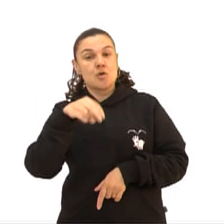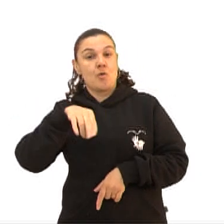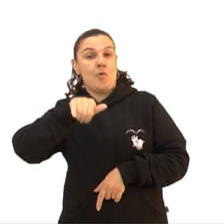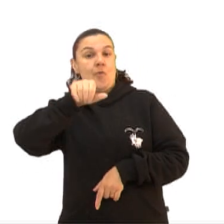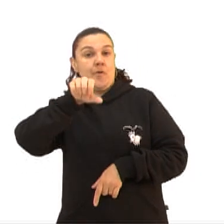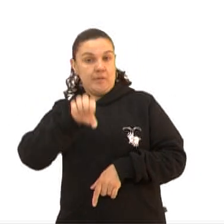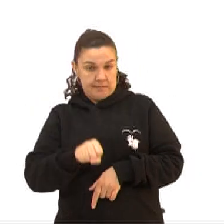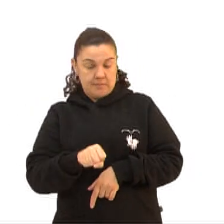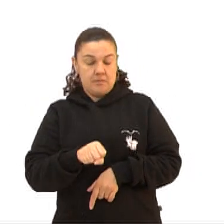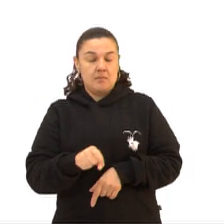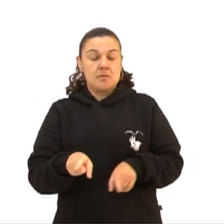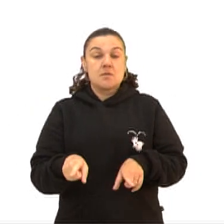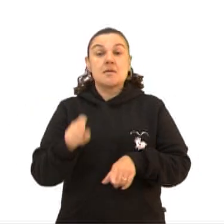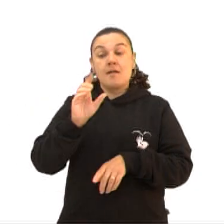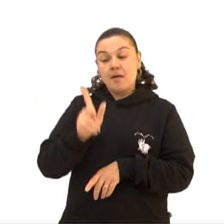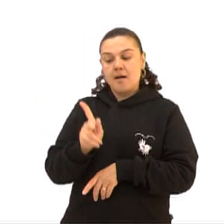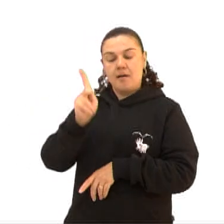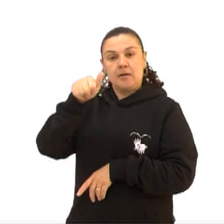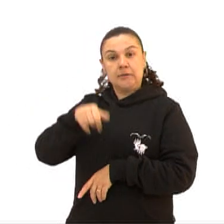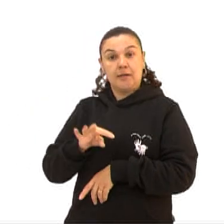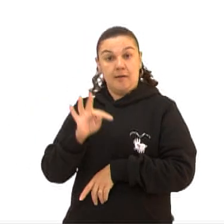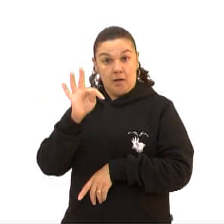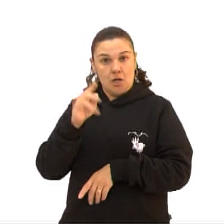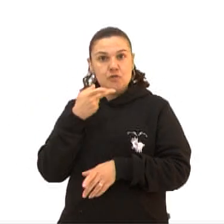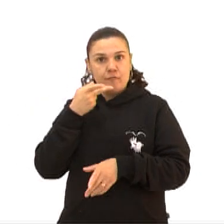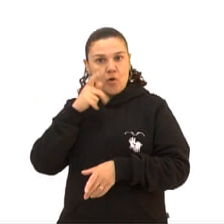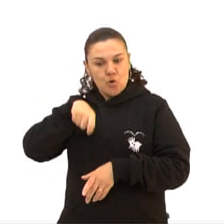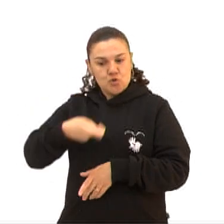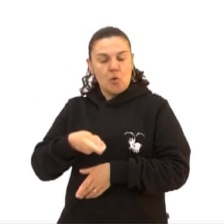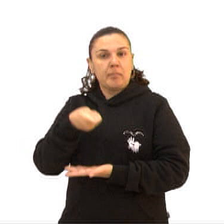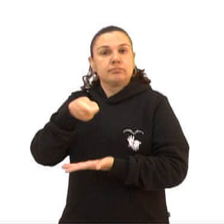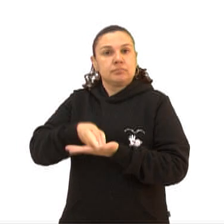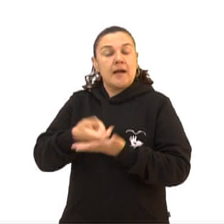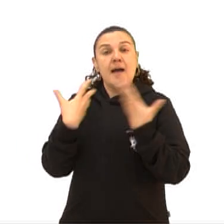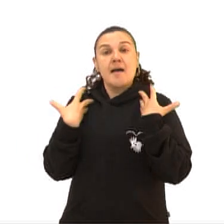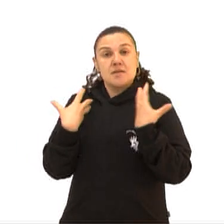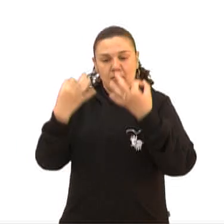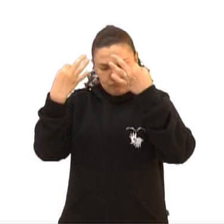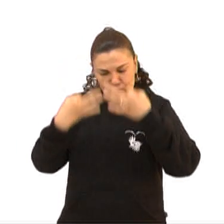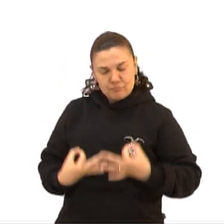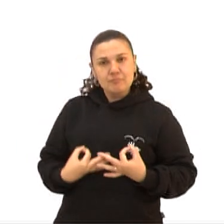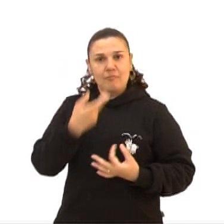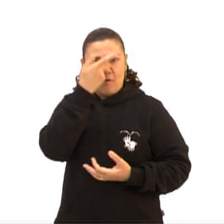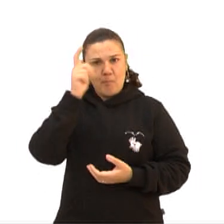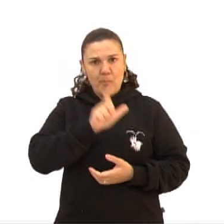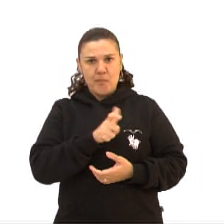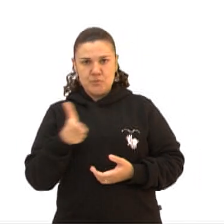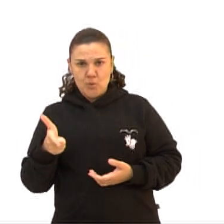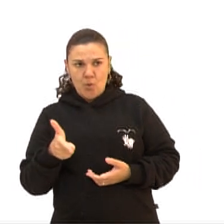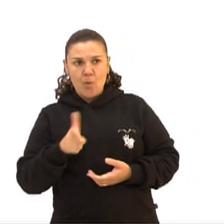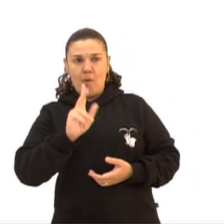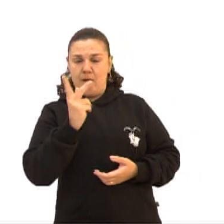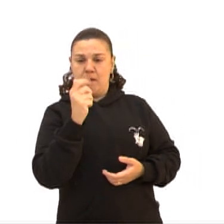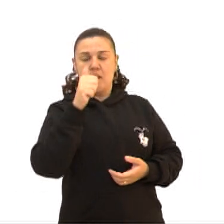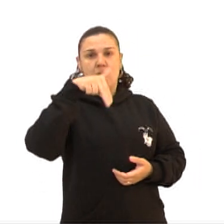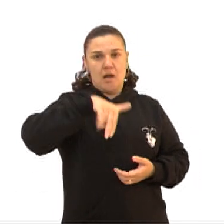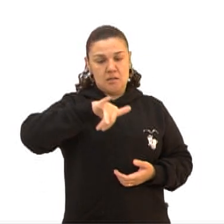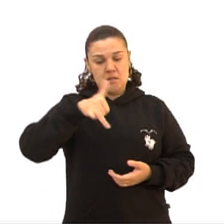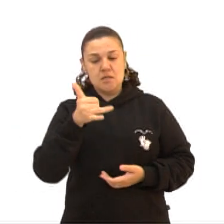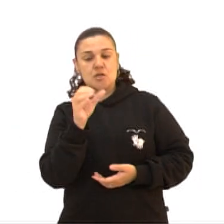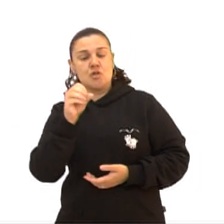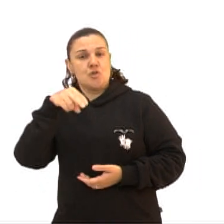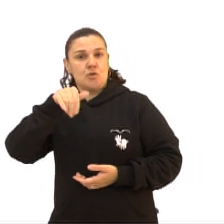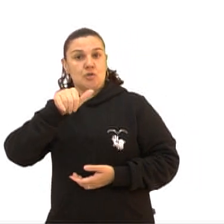proposto uma ética do dever, que se baseia em reconhecer a dignidade do outro. O Hans Jonas, que é um filósofo mais recente,